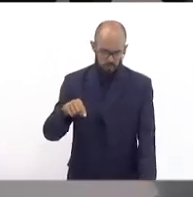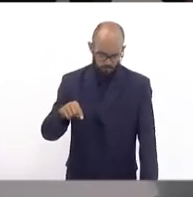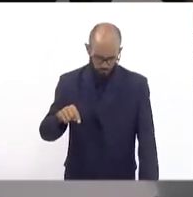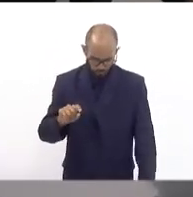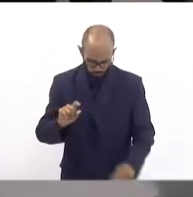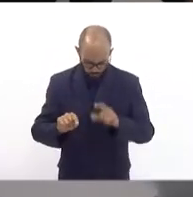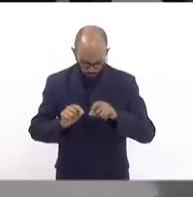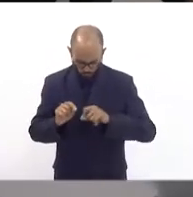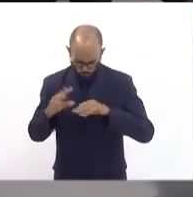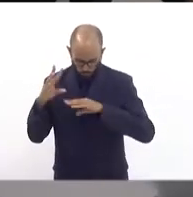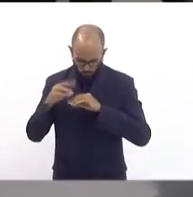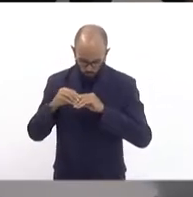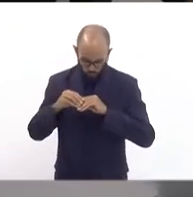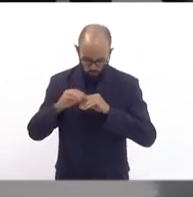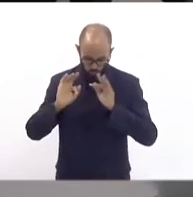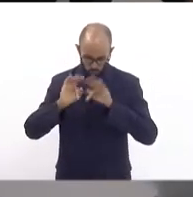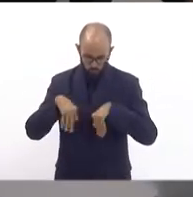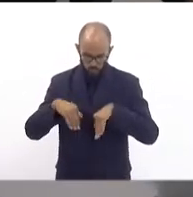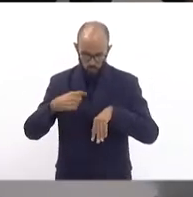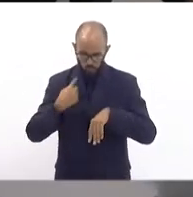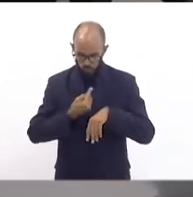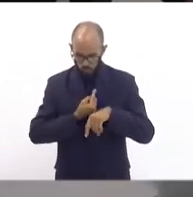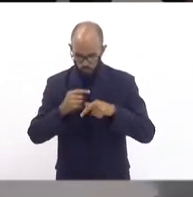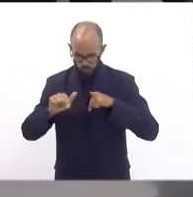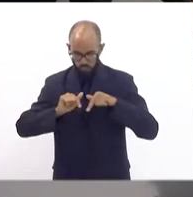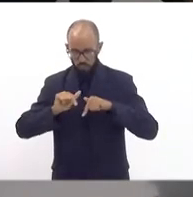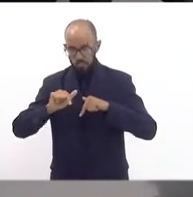resumo final do nosso trabalho, que é de